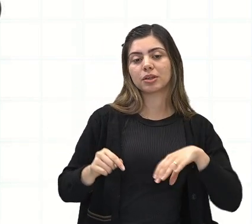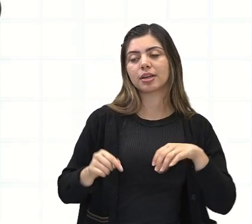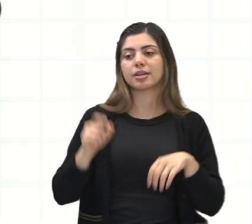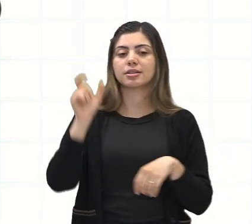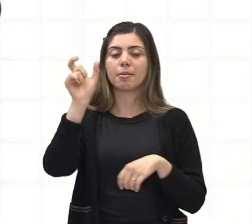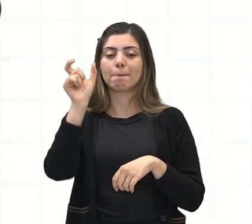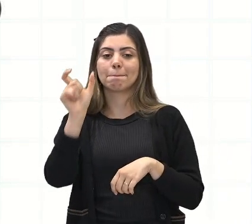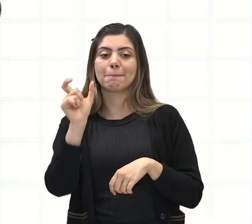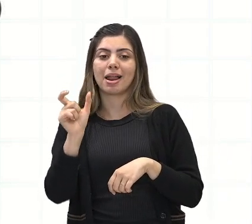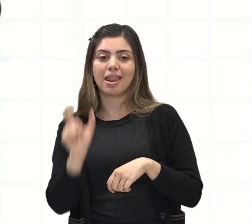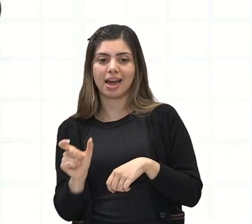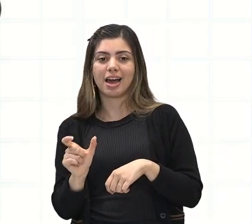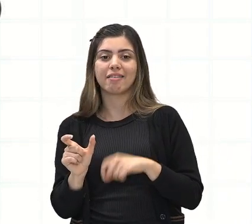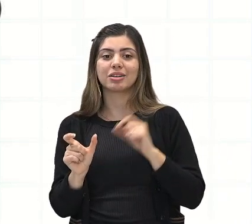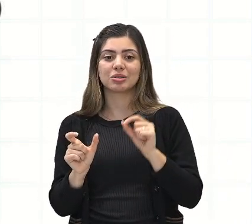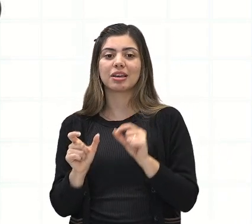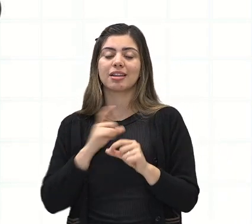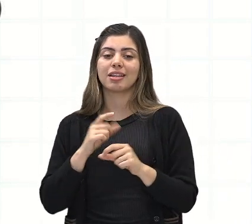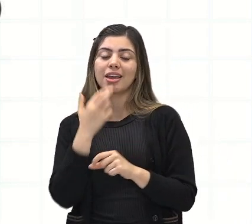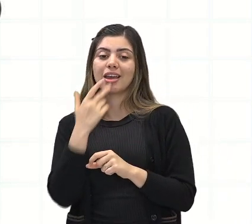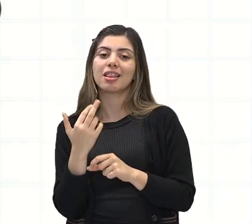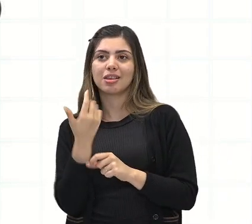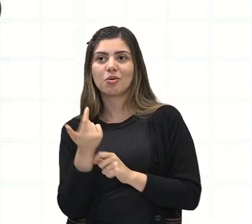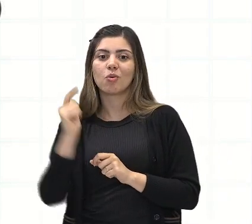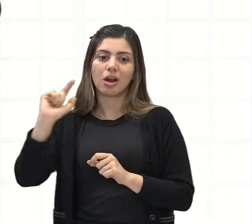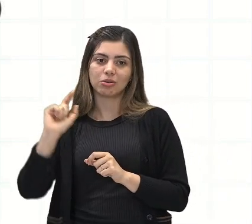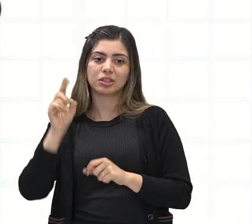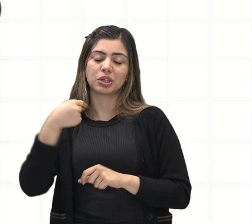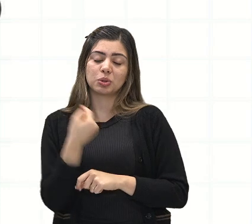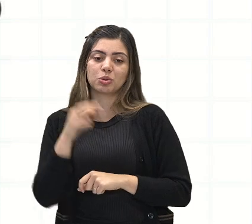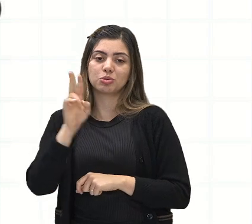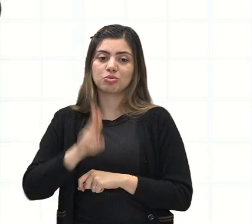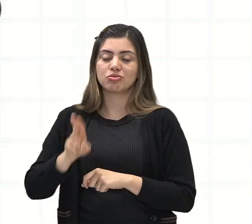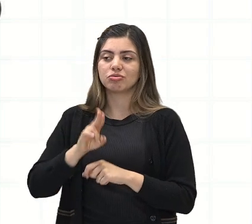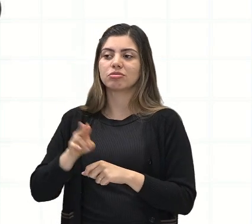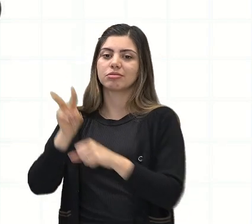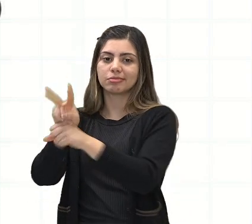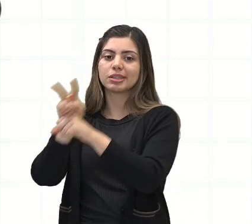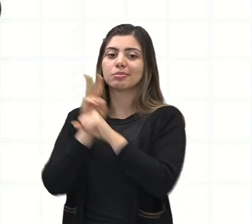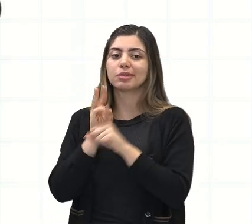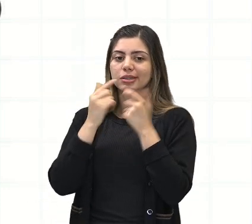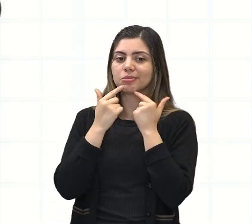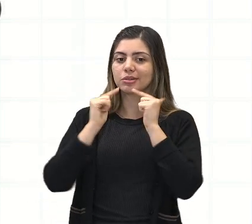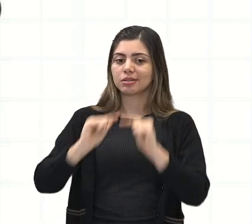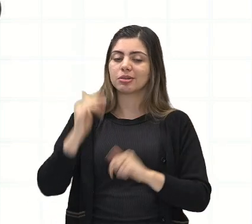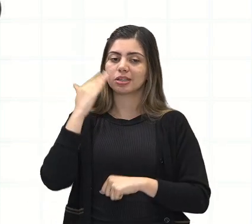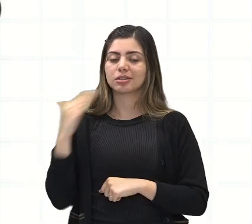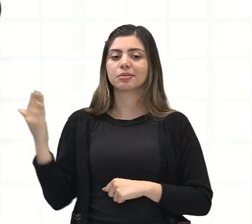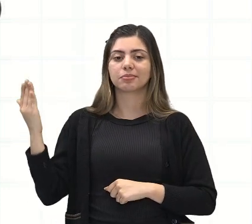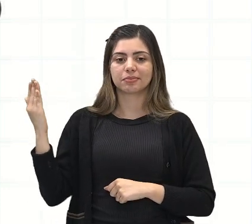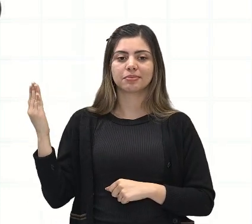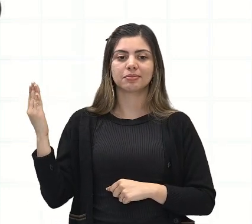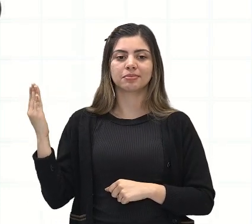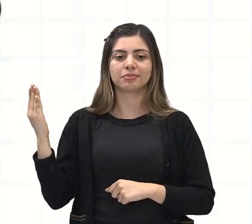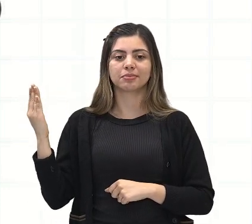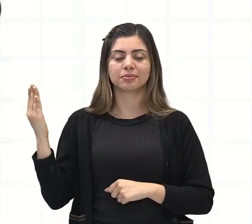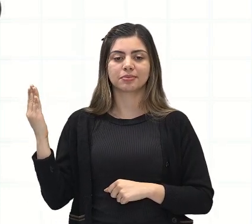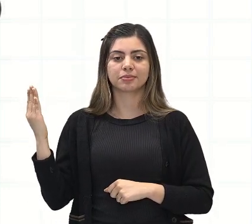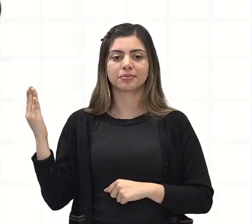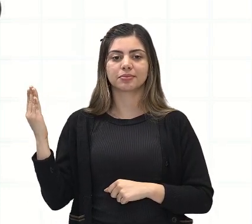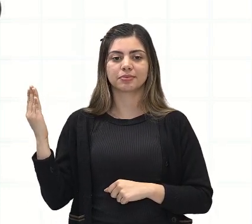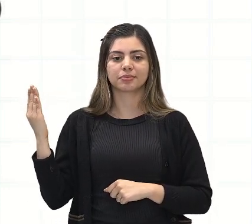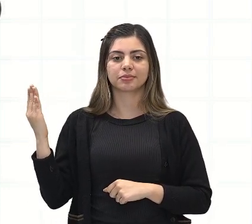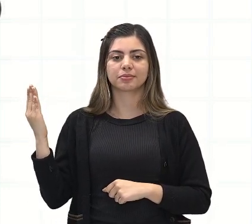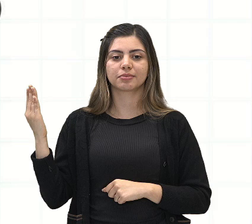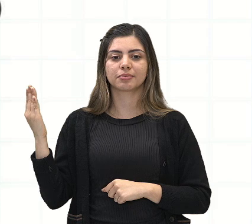italiano, chantilly, do francês, chip, do inglês, coffee, do francês, diet, do inglês, e-mail, do